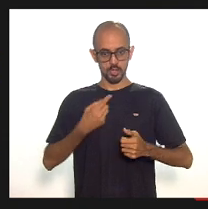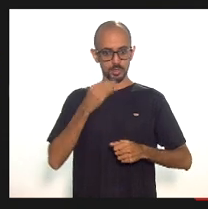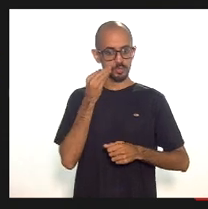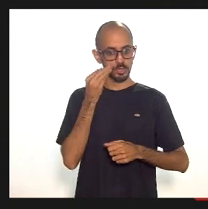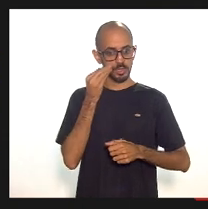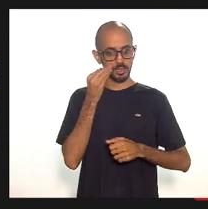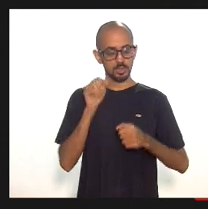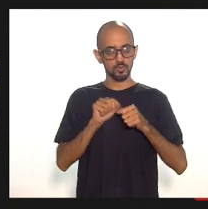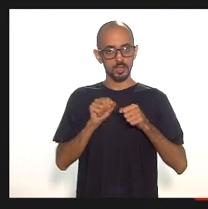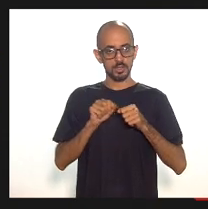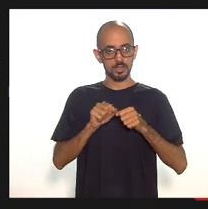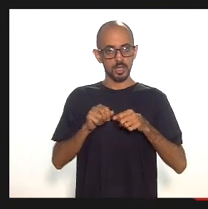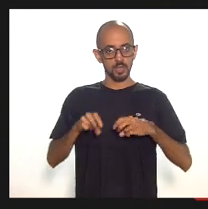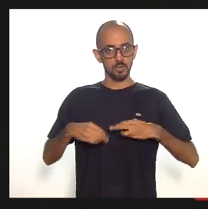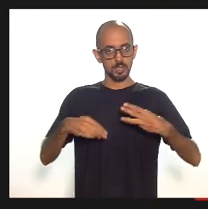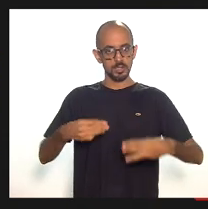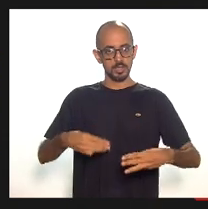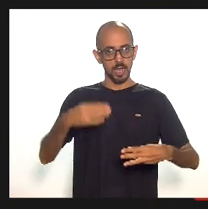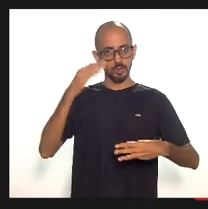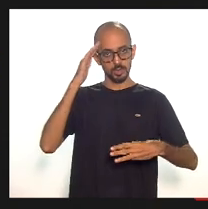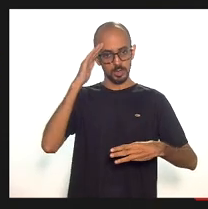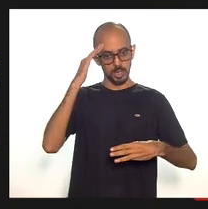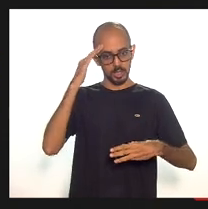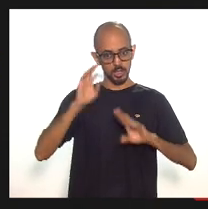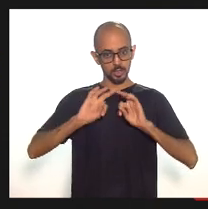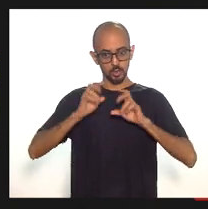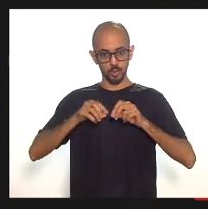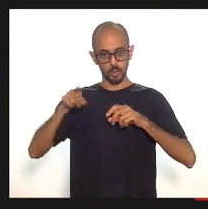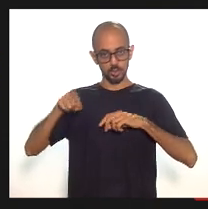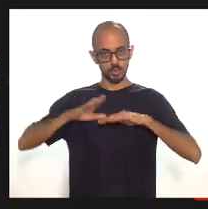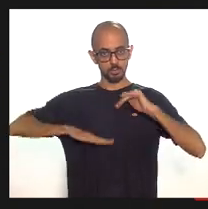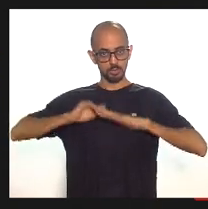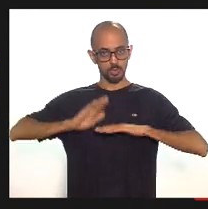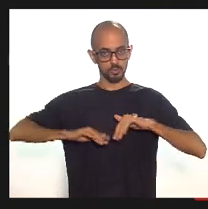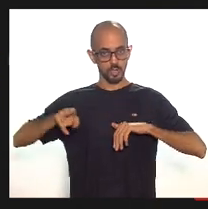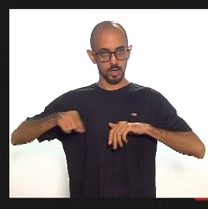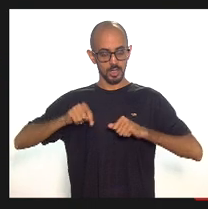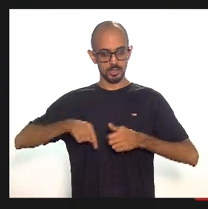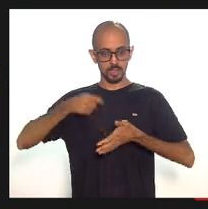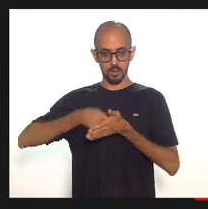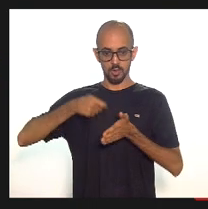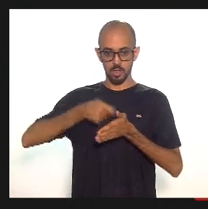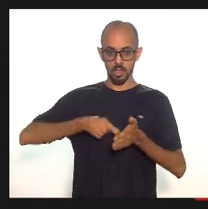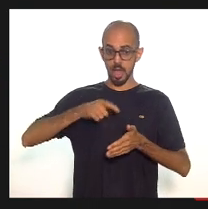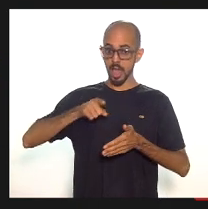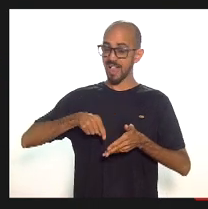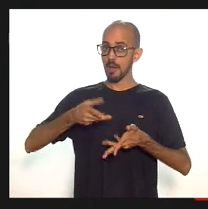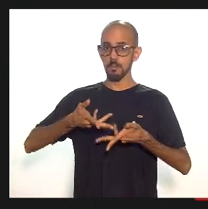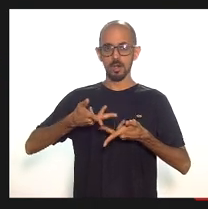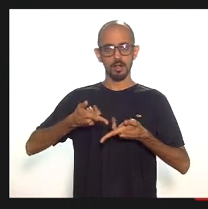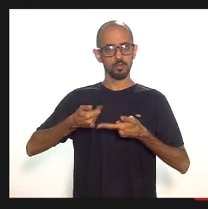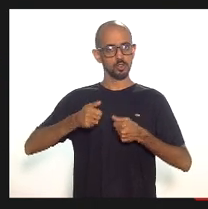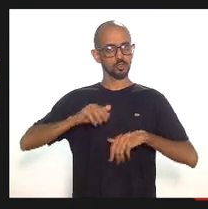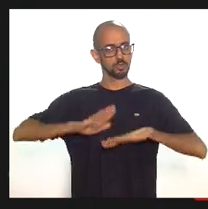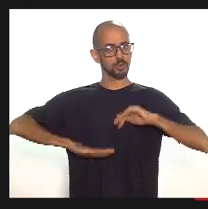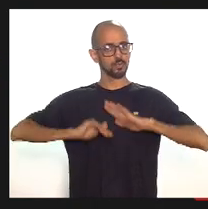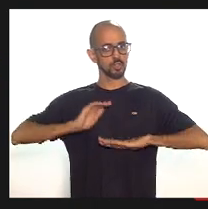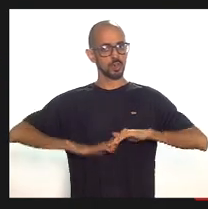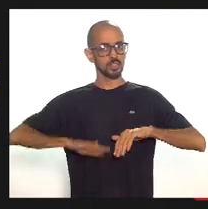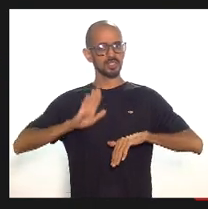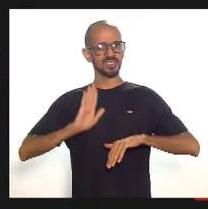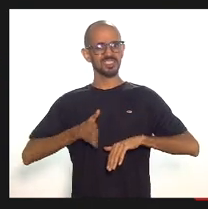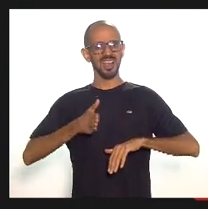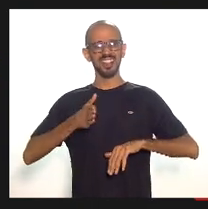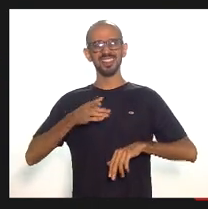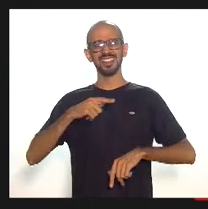Ministério entenda que esses profissionais que estavam na linha de frente, profissionais, excelentes profissionais que já estavam dentro do Ministério há 5, 10,